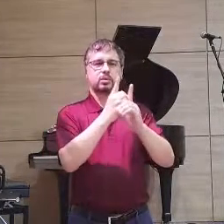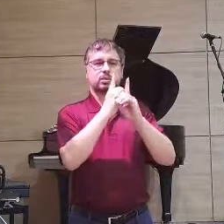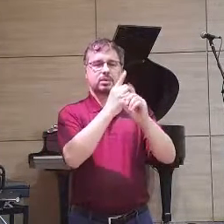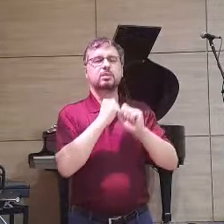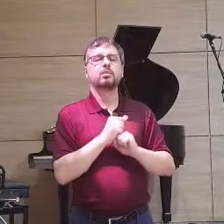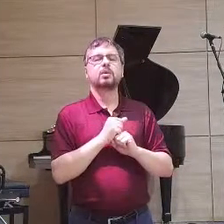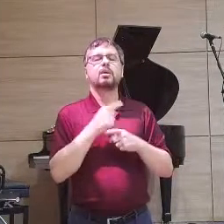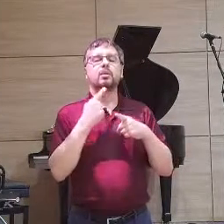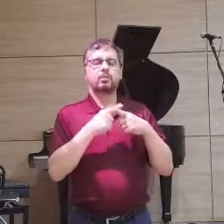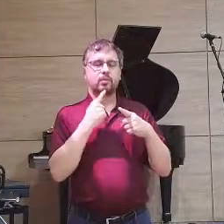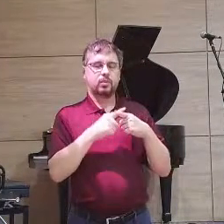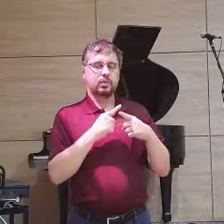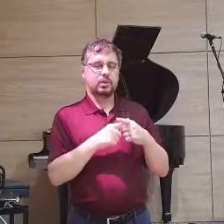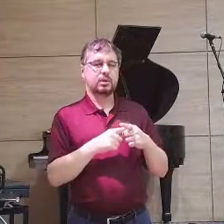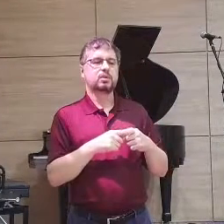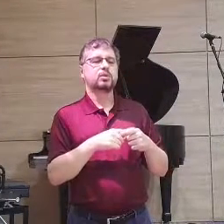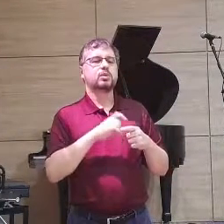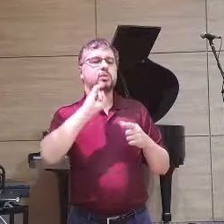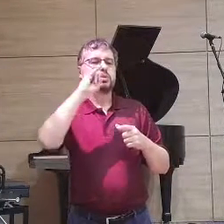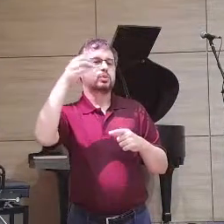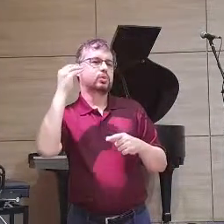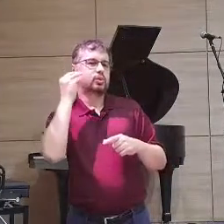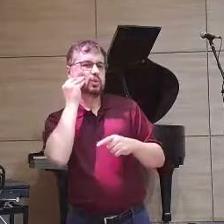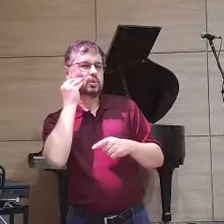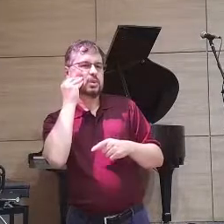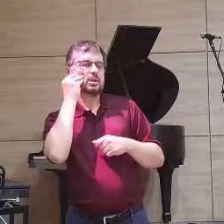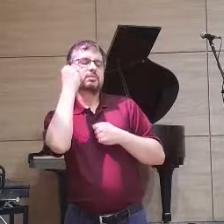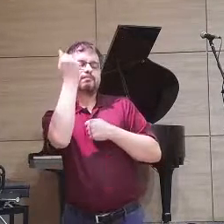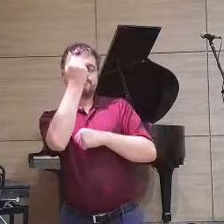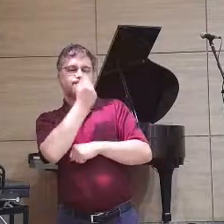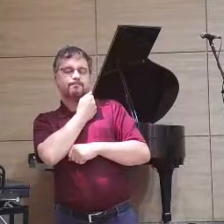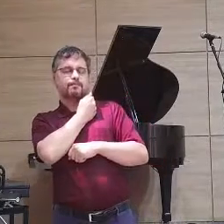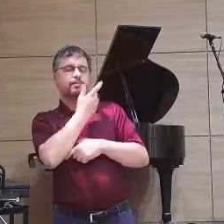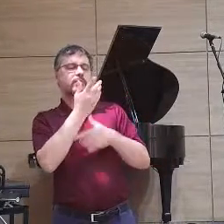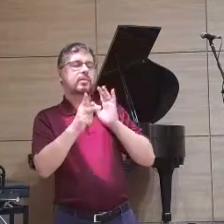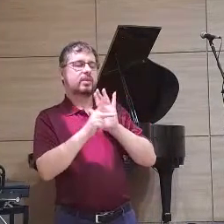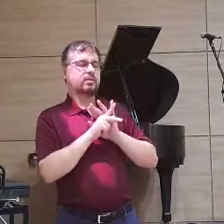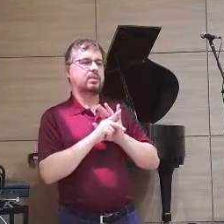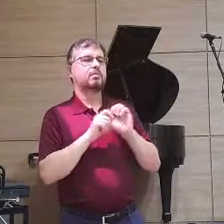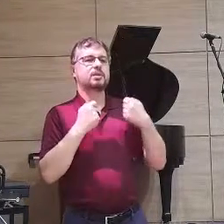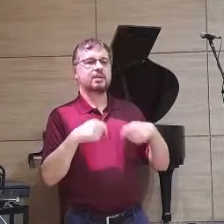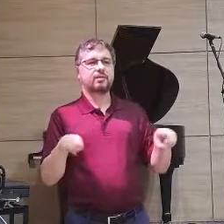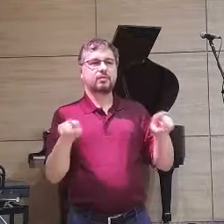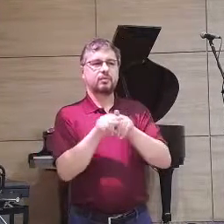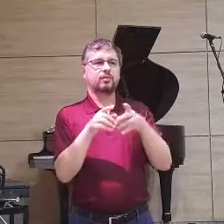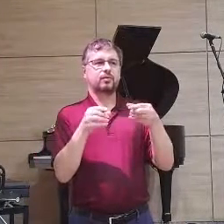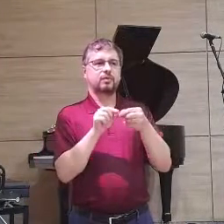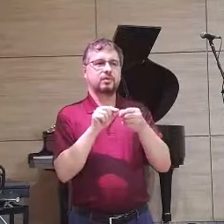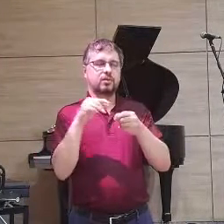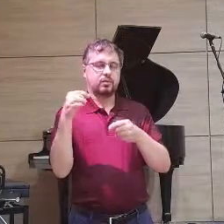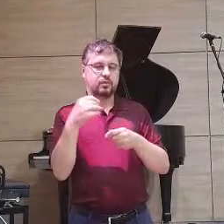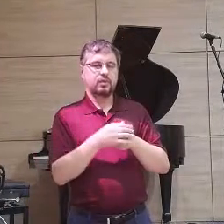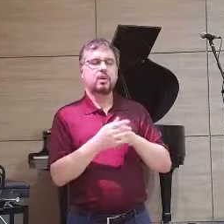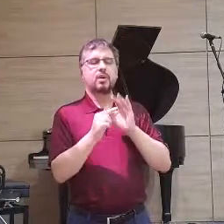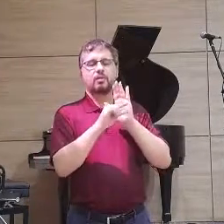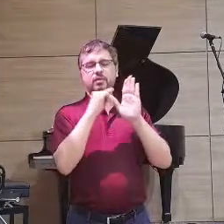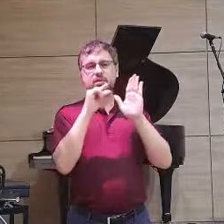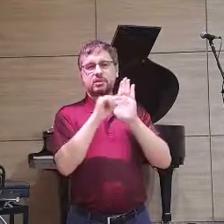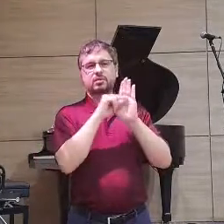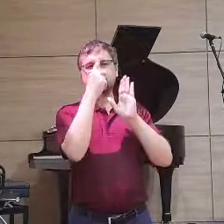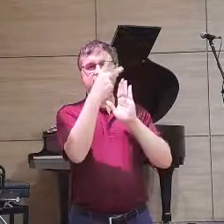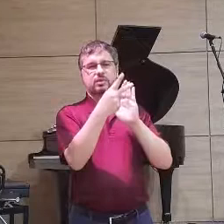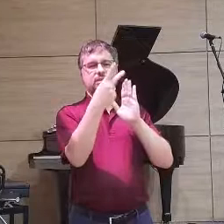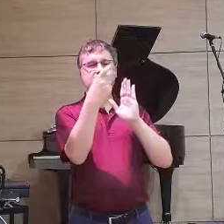se matado havia traído Jesus e havia se matado então precisava compor o colégio apostólico Versículo 26 ainda do primeiro capítulo